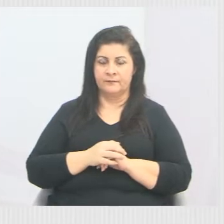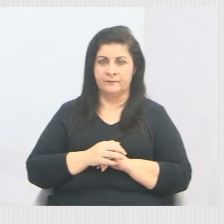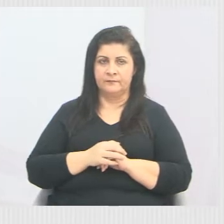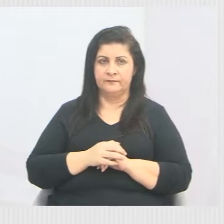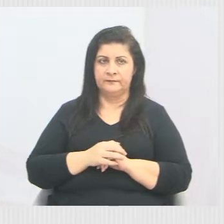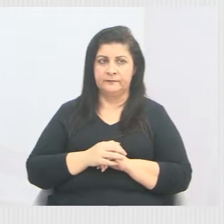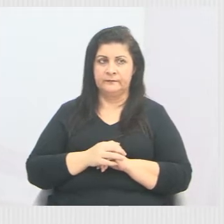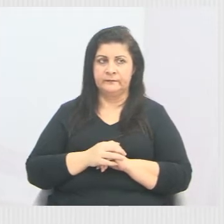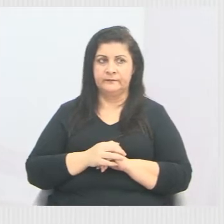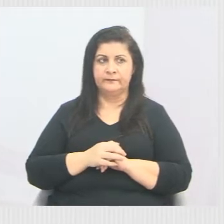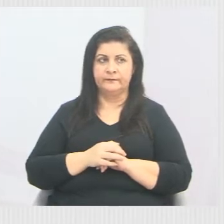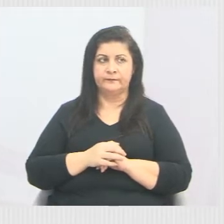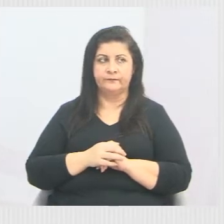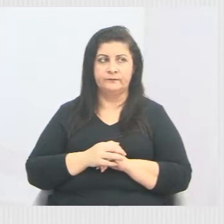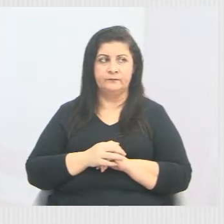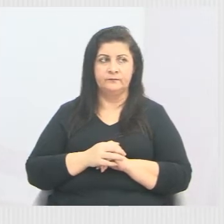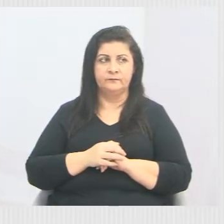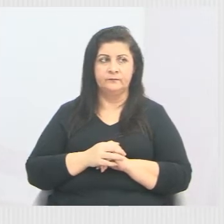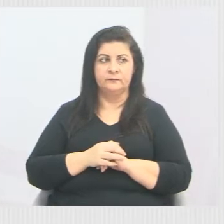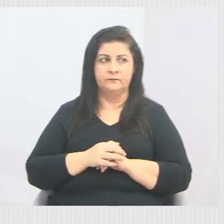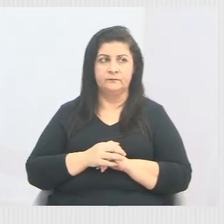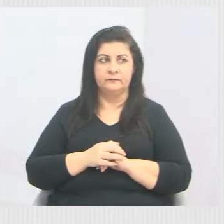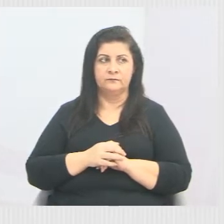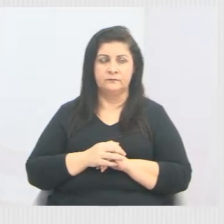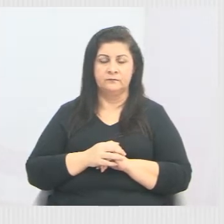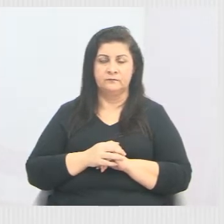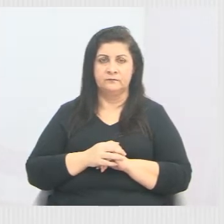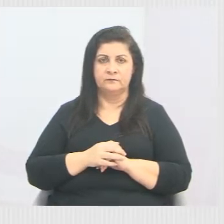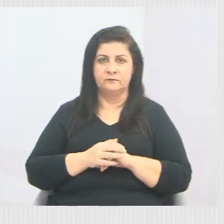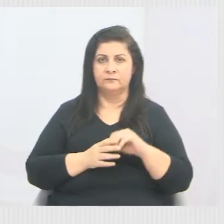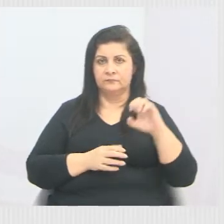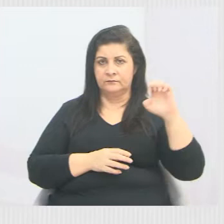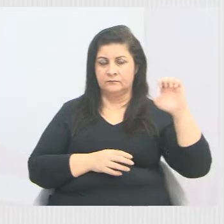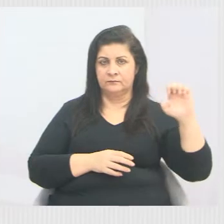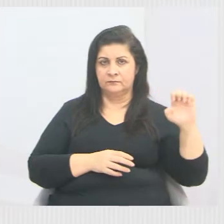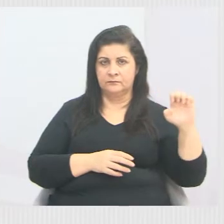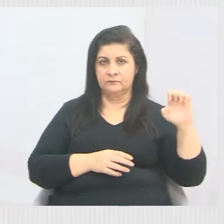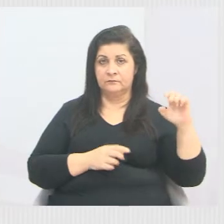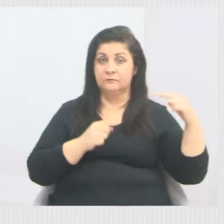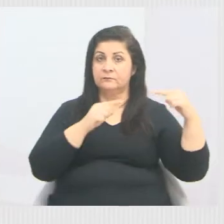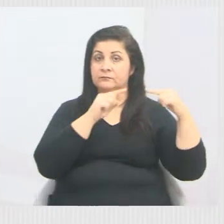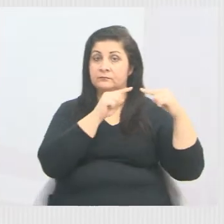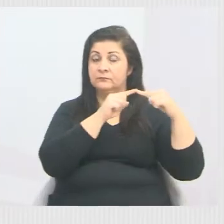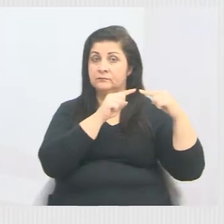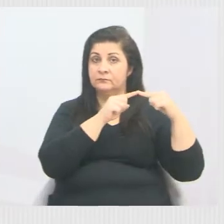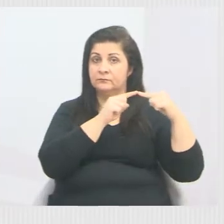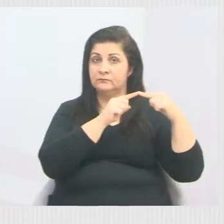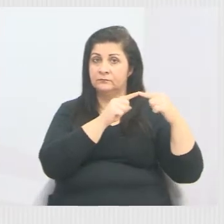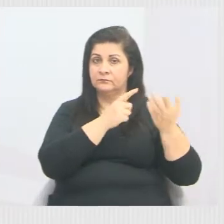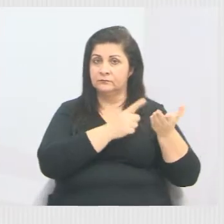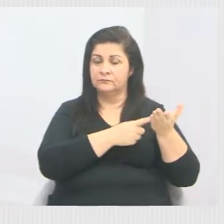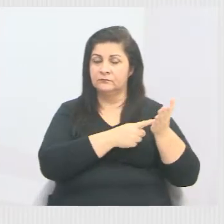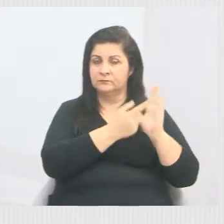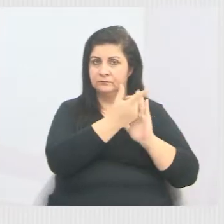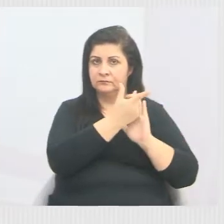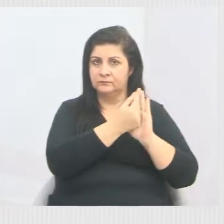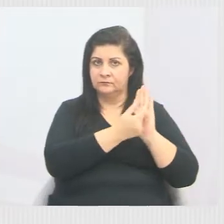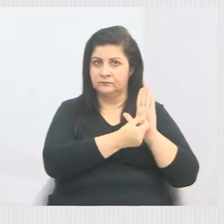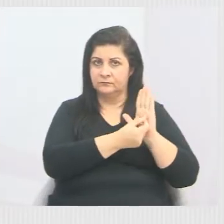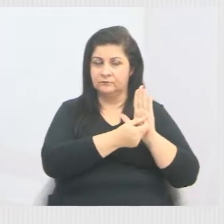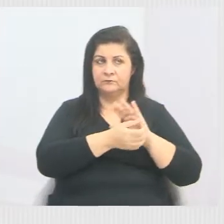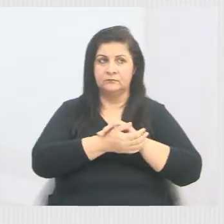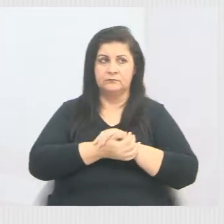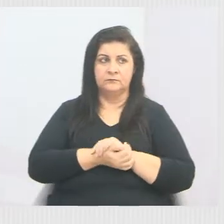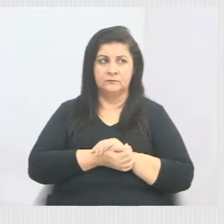de capital. Temos aqui, ao lado esquerdo, né, a meta anual orçamentária, né, de capital, que